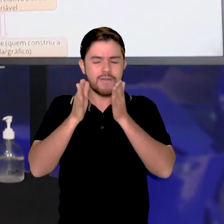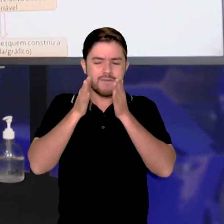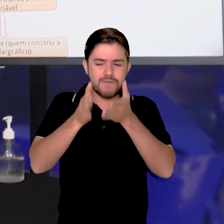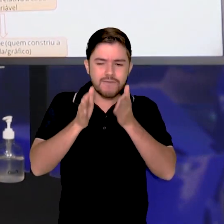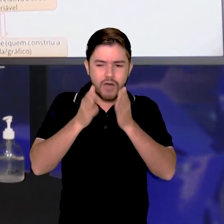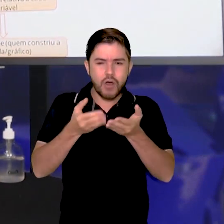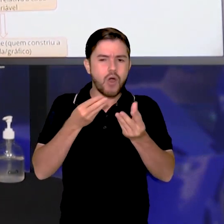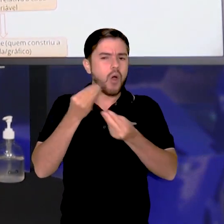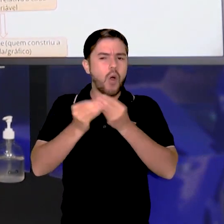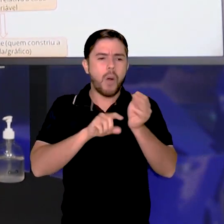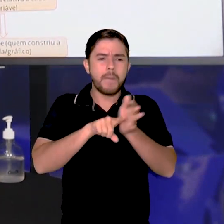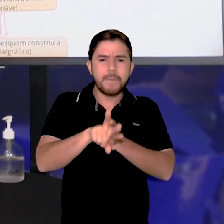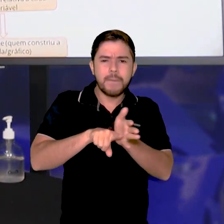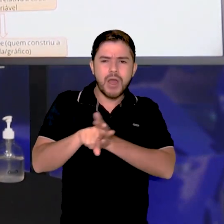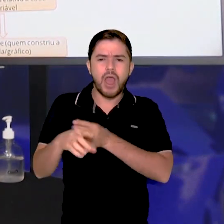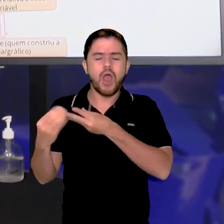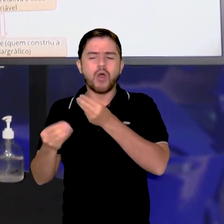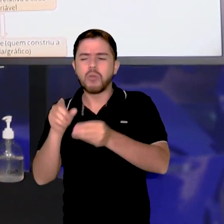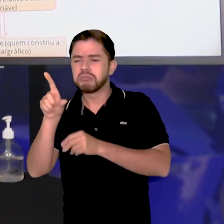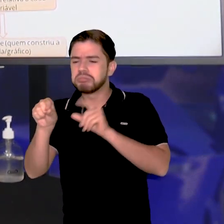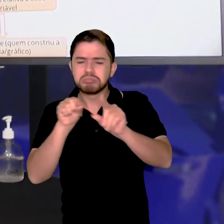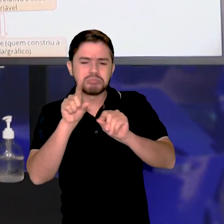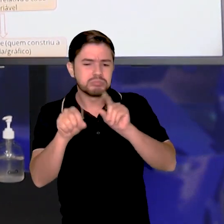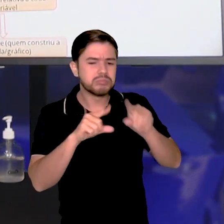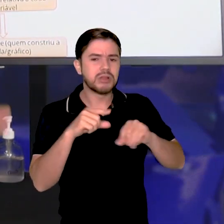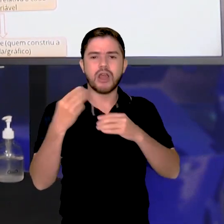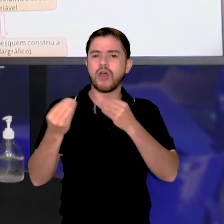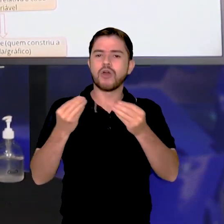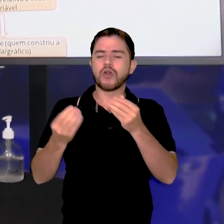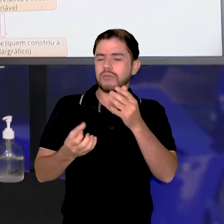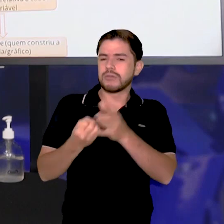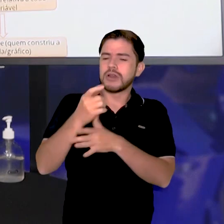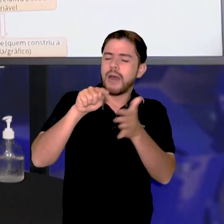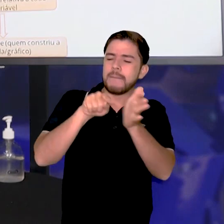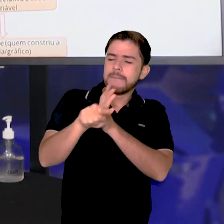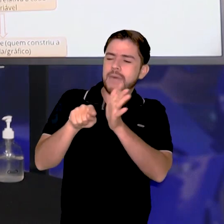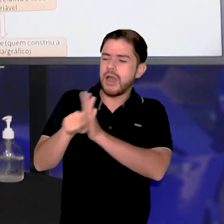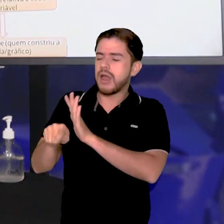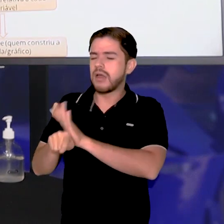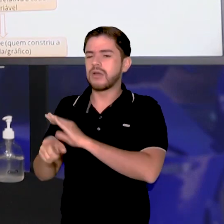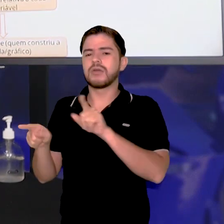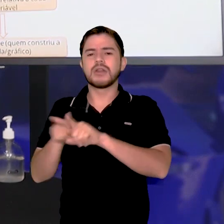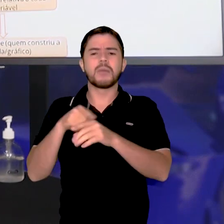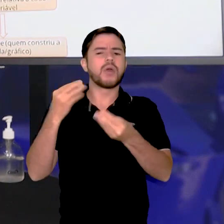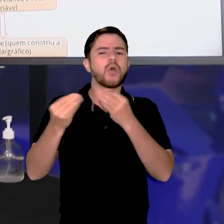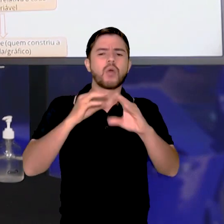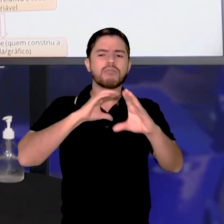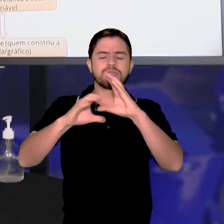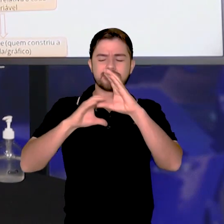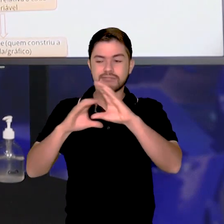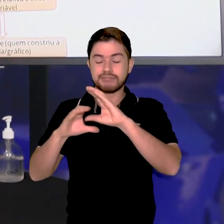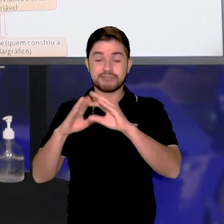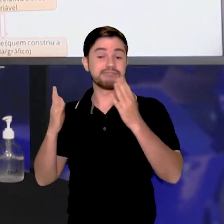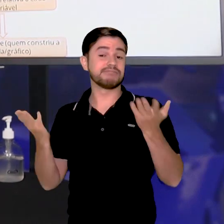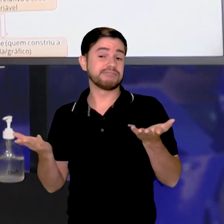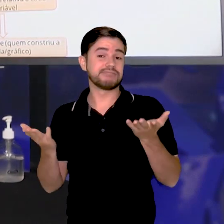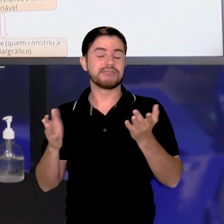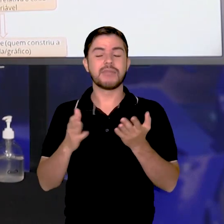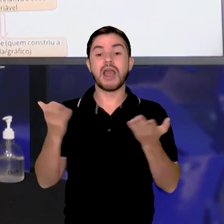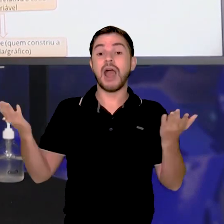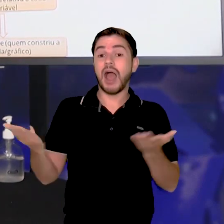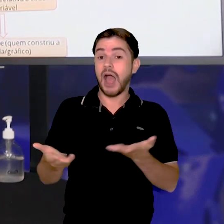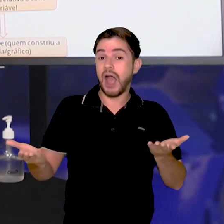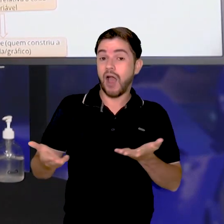no tipo de pesquisa, como escolher minha amostra, como fazer um questionário, que tipo de comunicação eu vou utilizar. Já nessa segunda